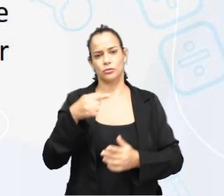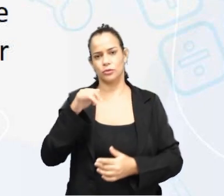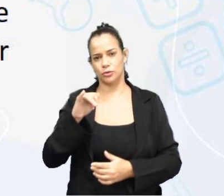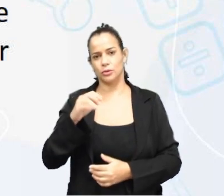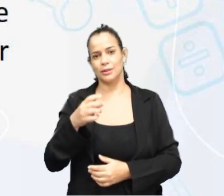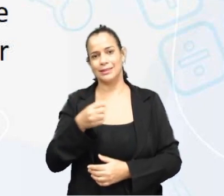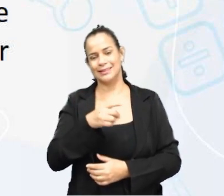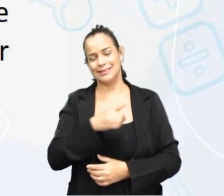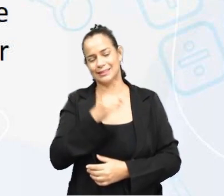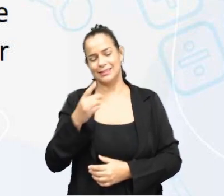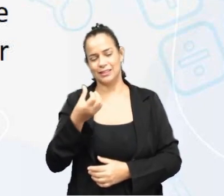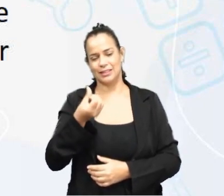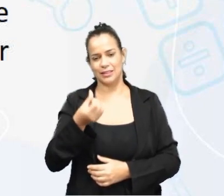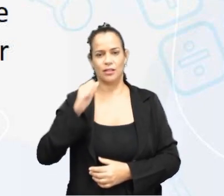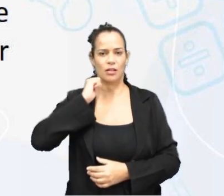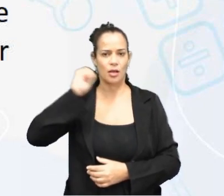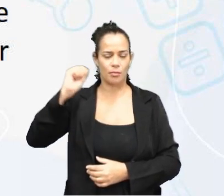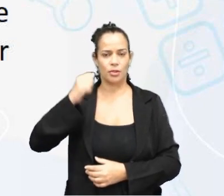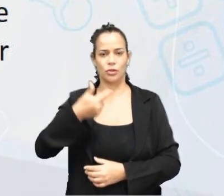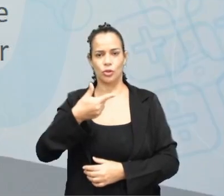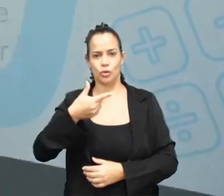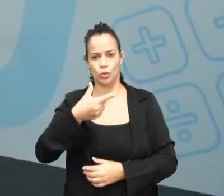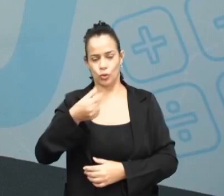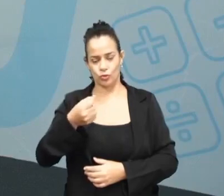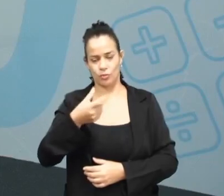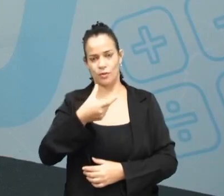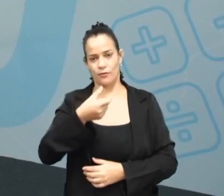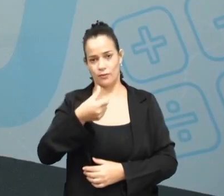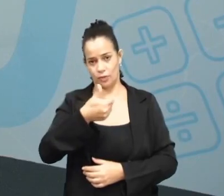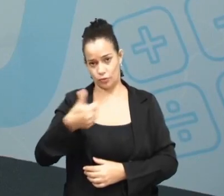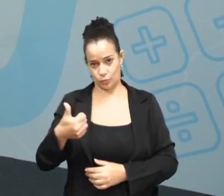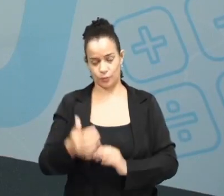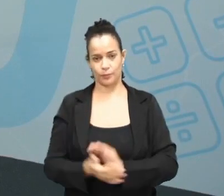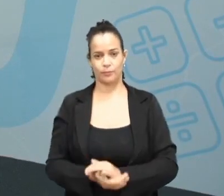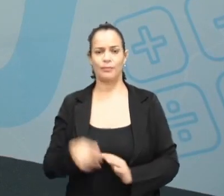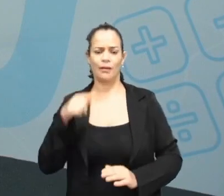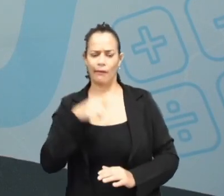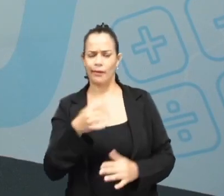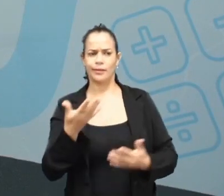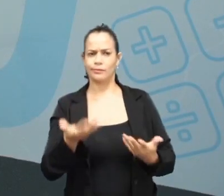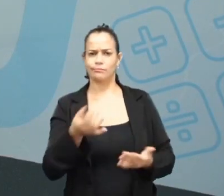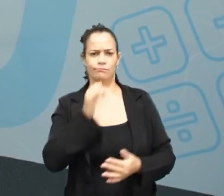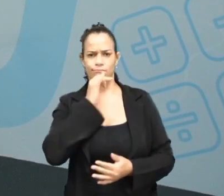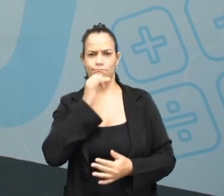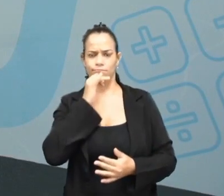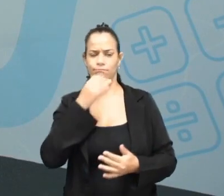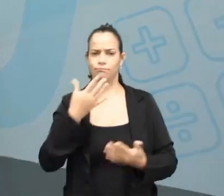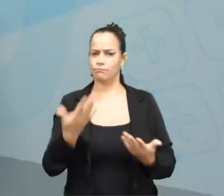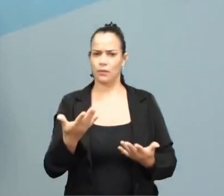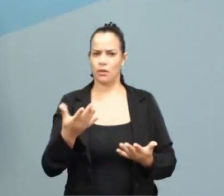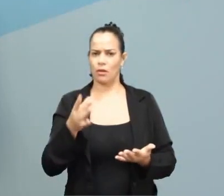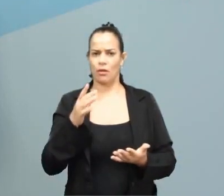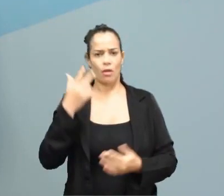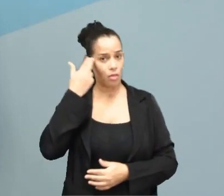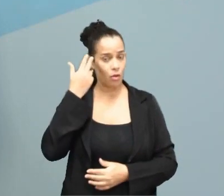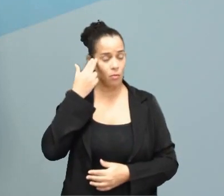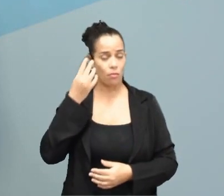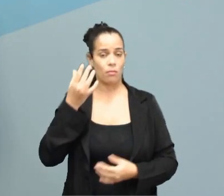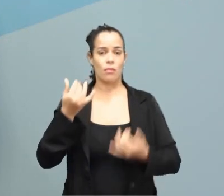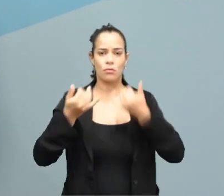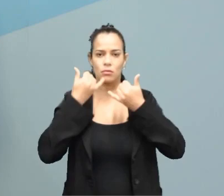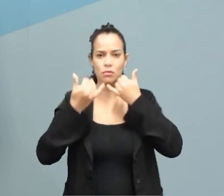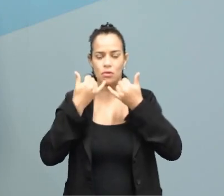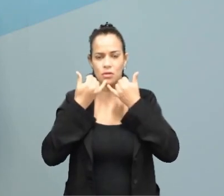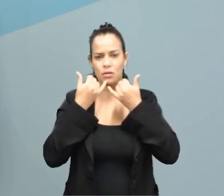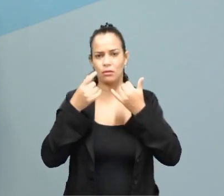de abril de 2021. Pois é, esse é um exemplo clássico de notícia, onde traz apenas um único fato que está